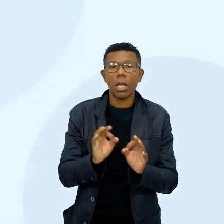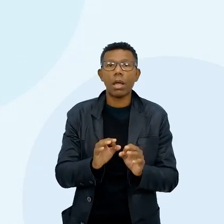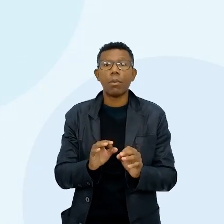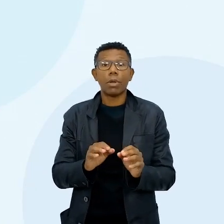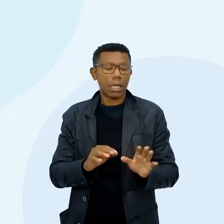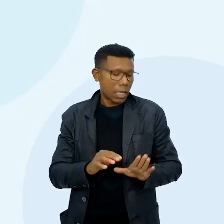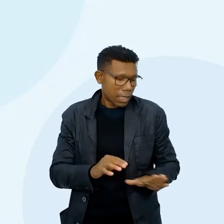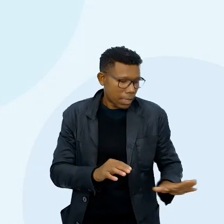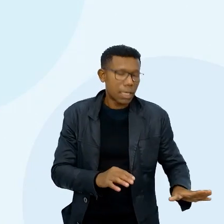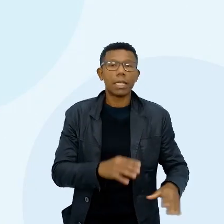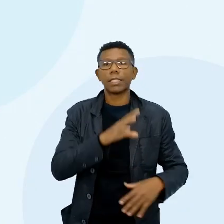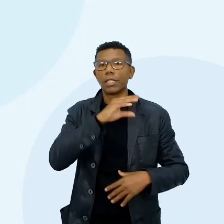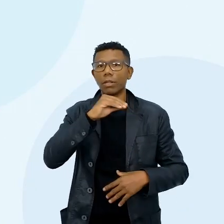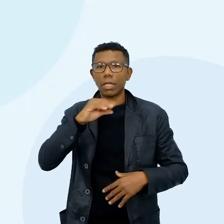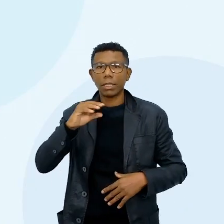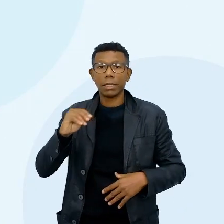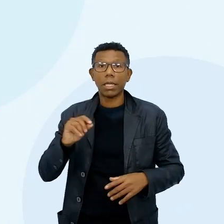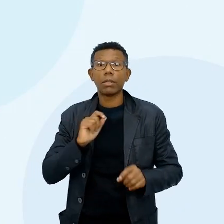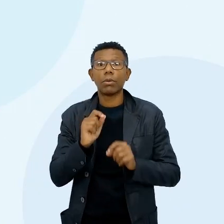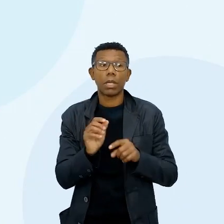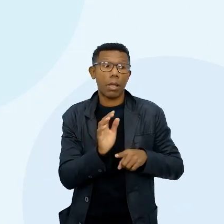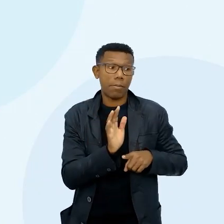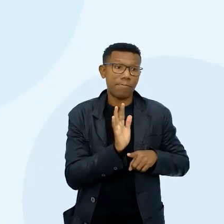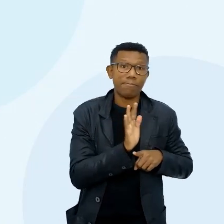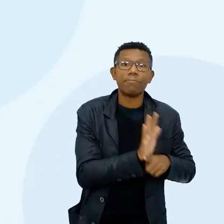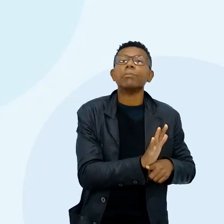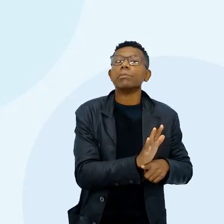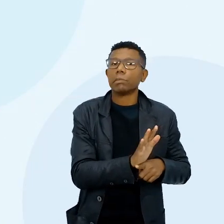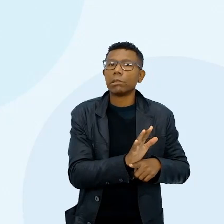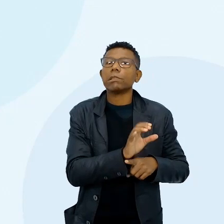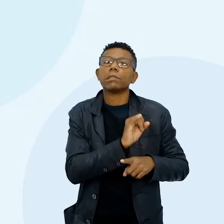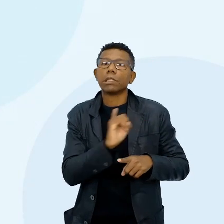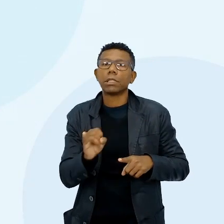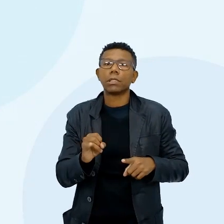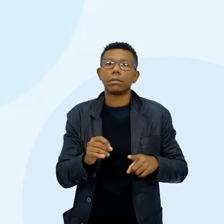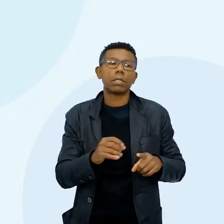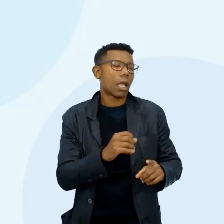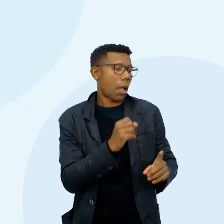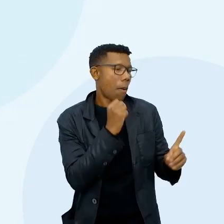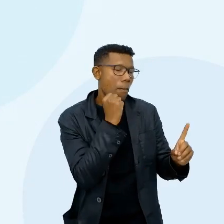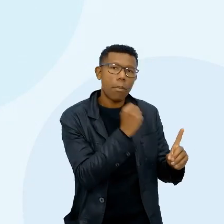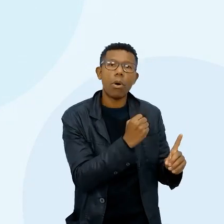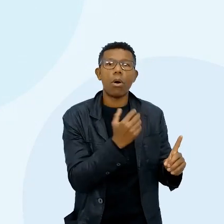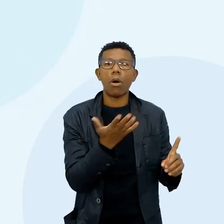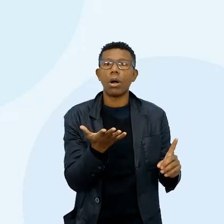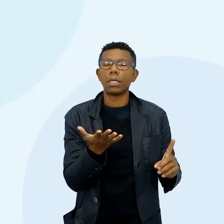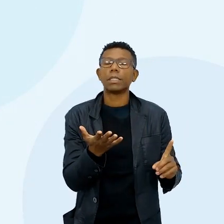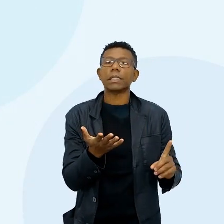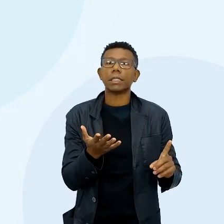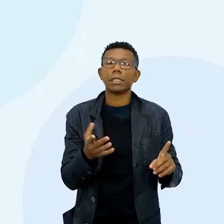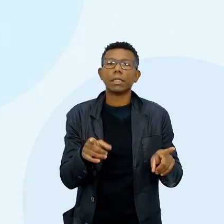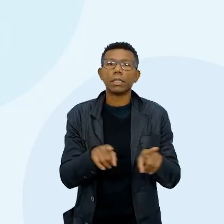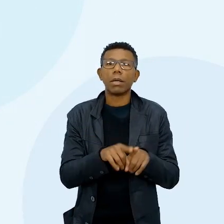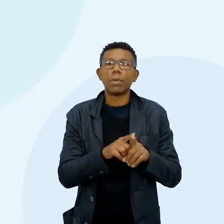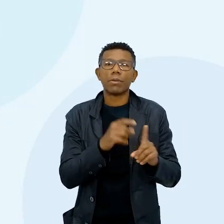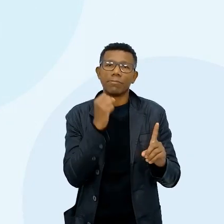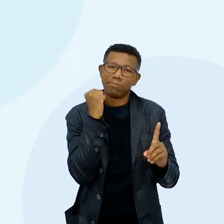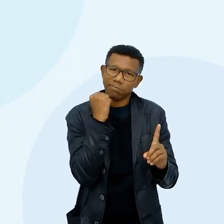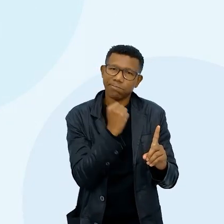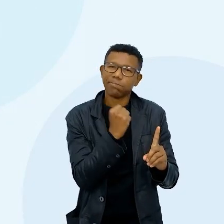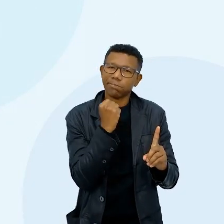à criança e ao adolescente, né? Ameaçados de morte, por exemplo. Abrindo um parênteses, o assassinato é